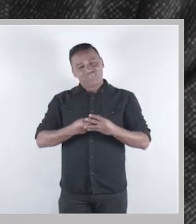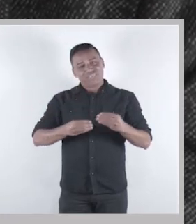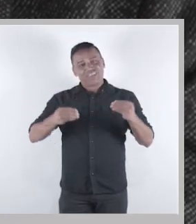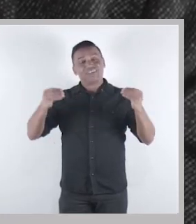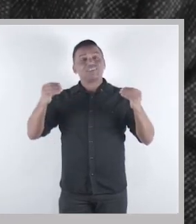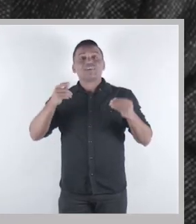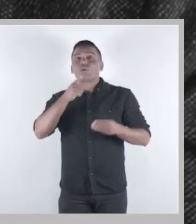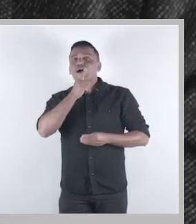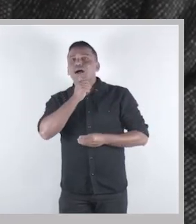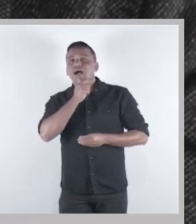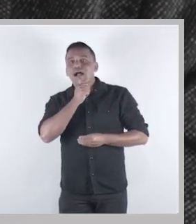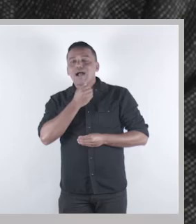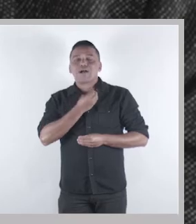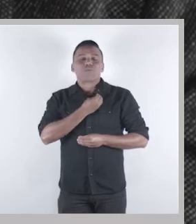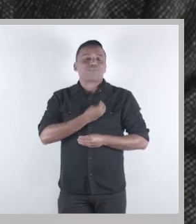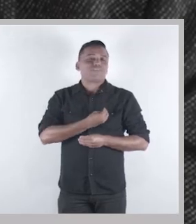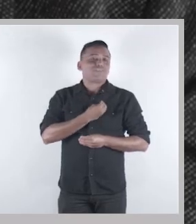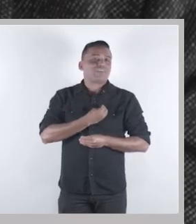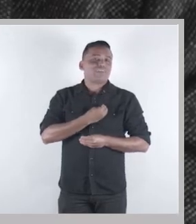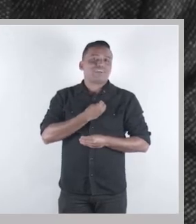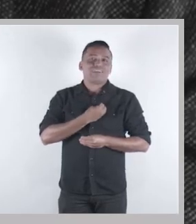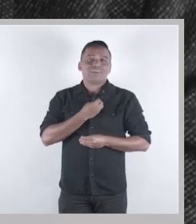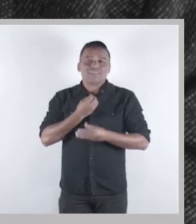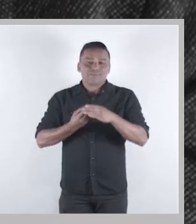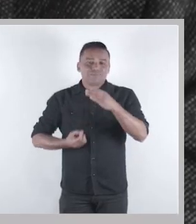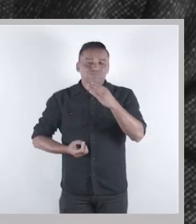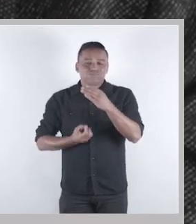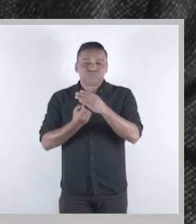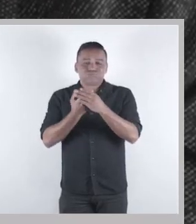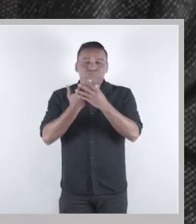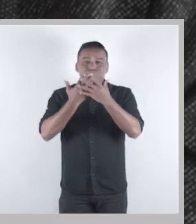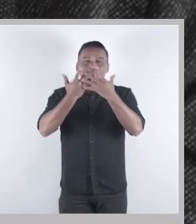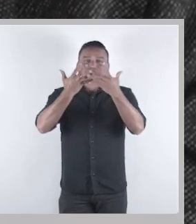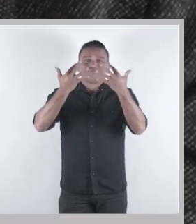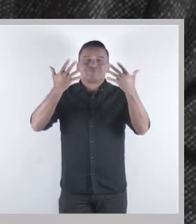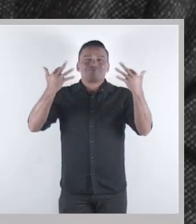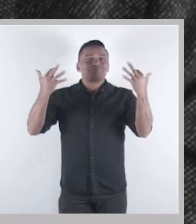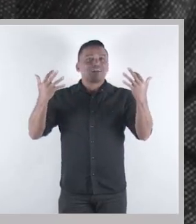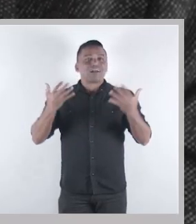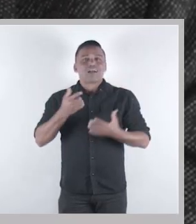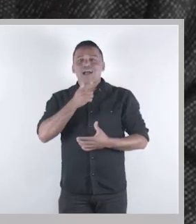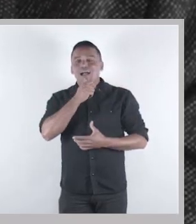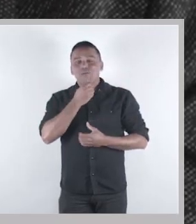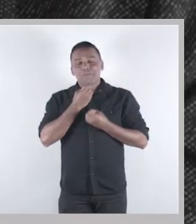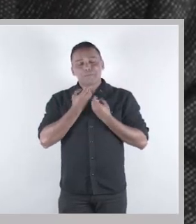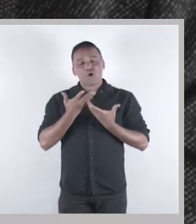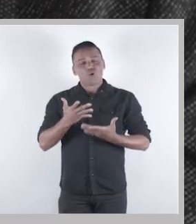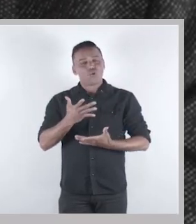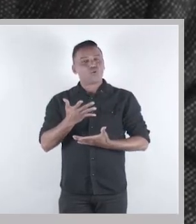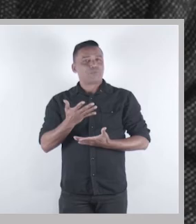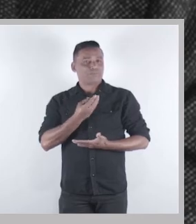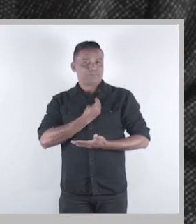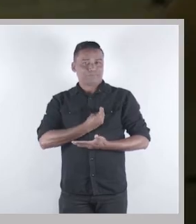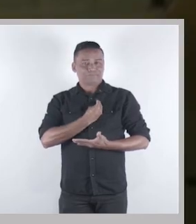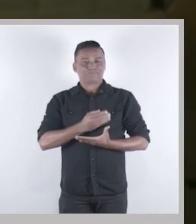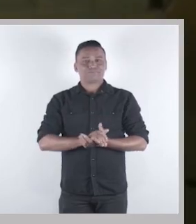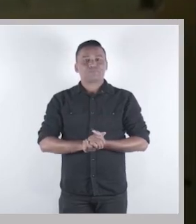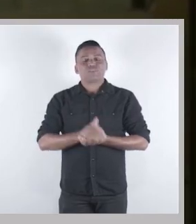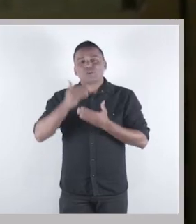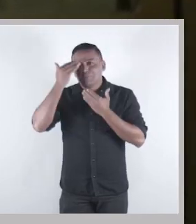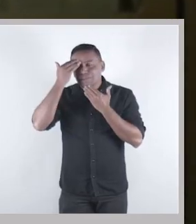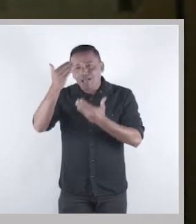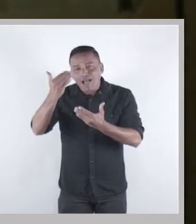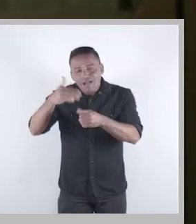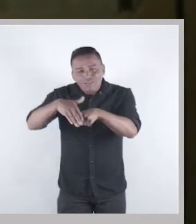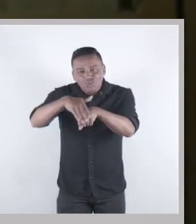a água faz bem né Obrigada fábricio por essa conversa foi uma alegria e um prazer